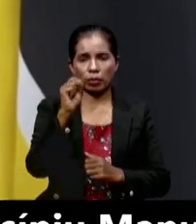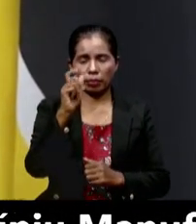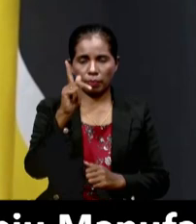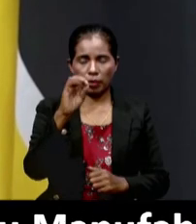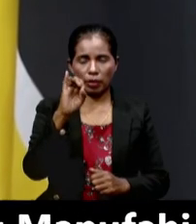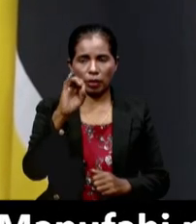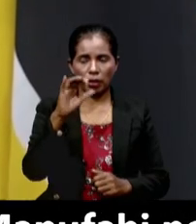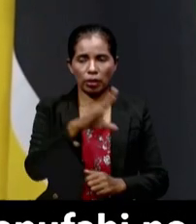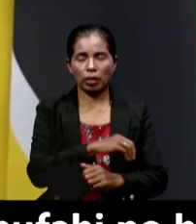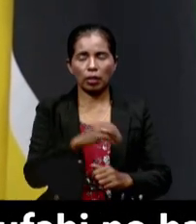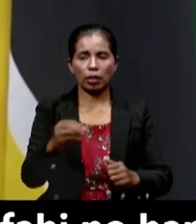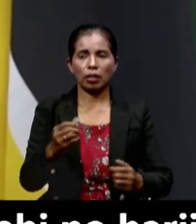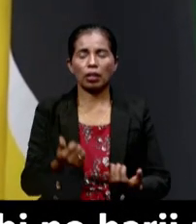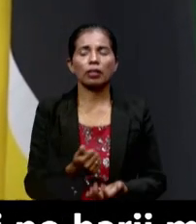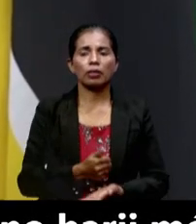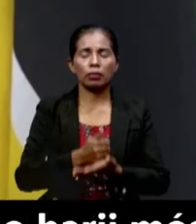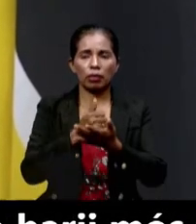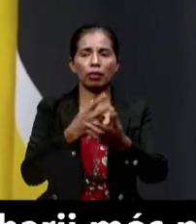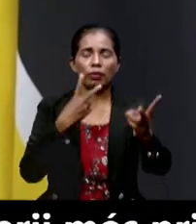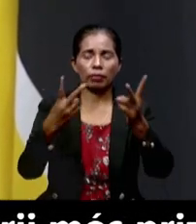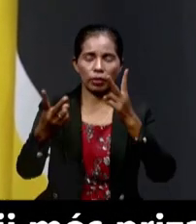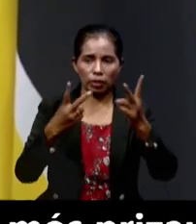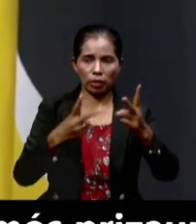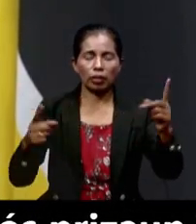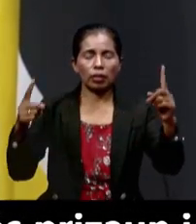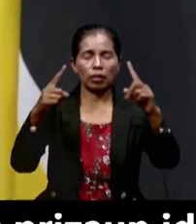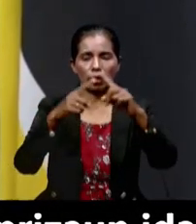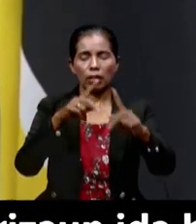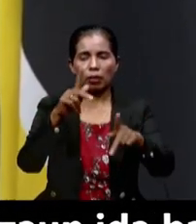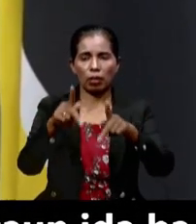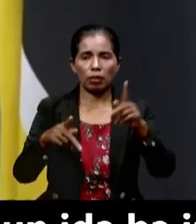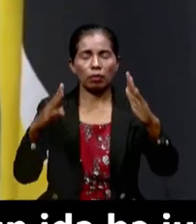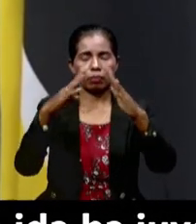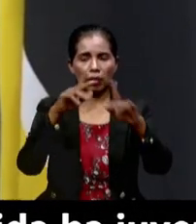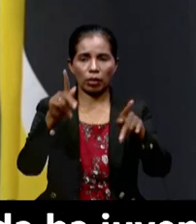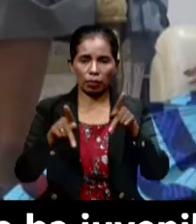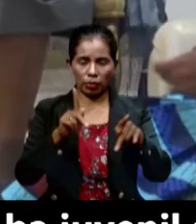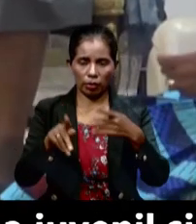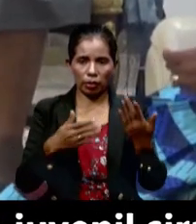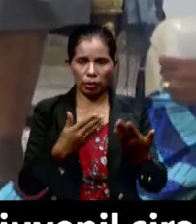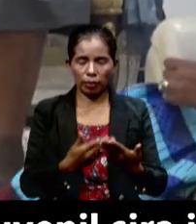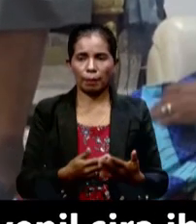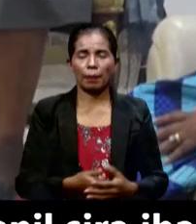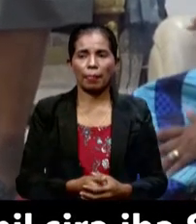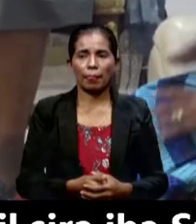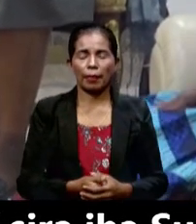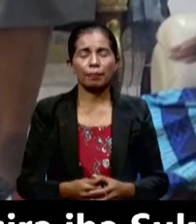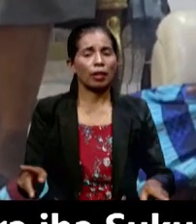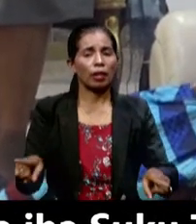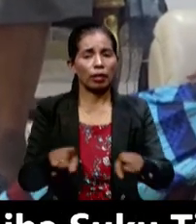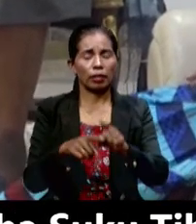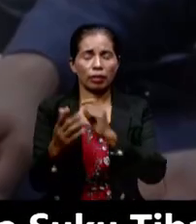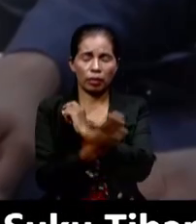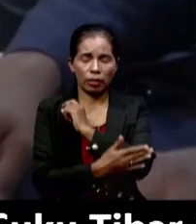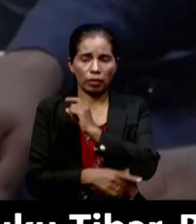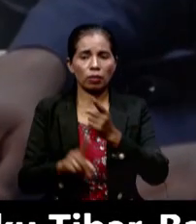a libertar-se, a visitar a casa do povo, a casa de todos nós. Moçambique no dar país amigo